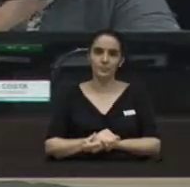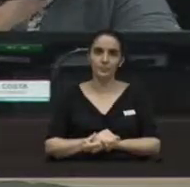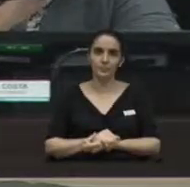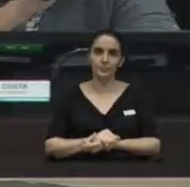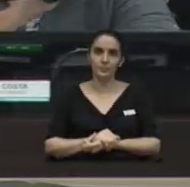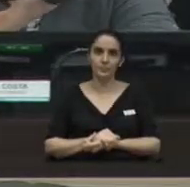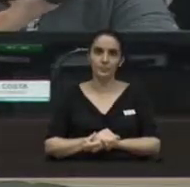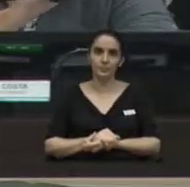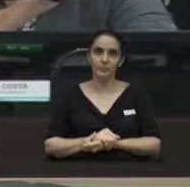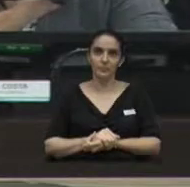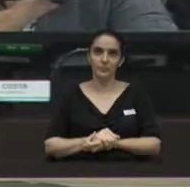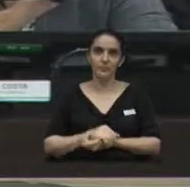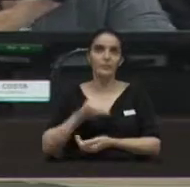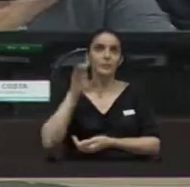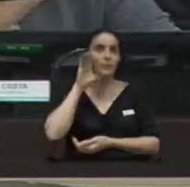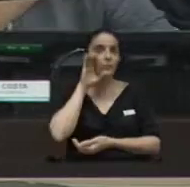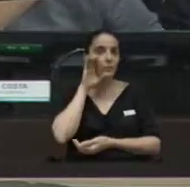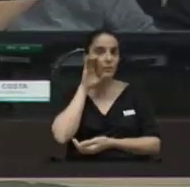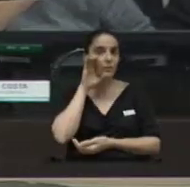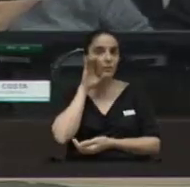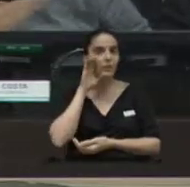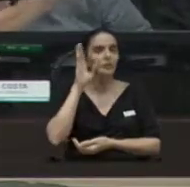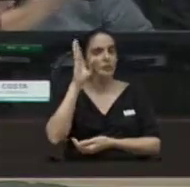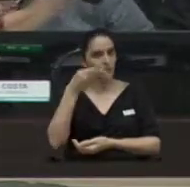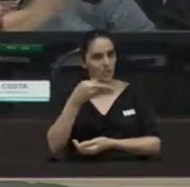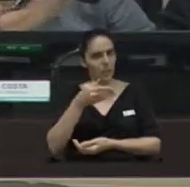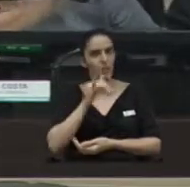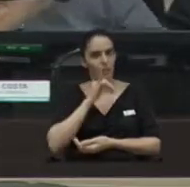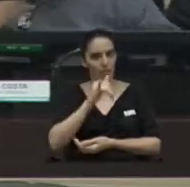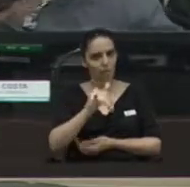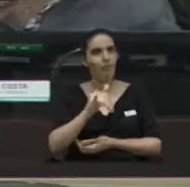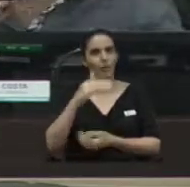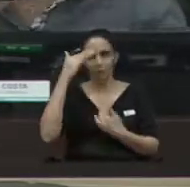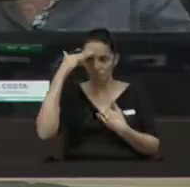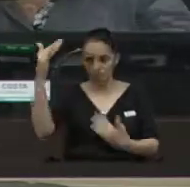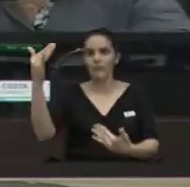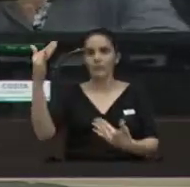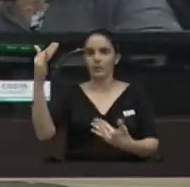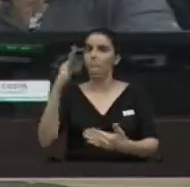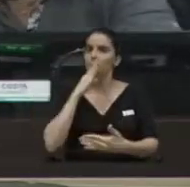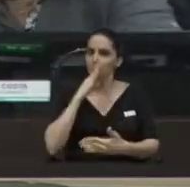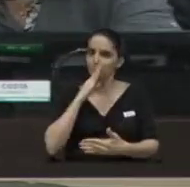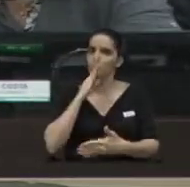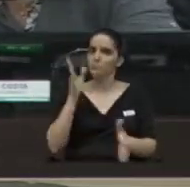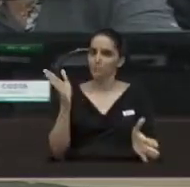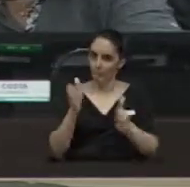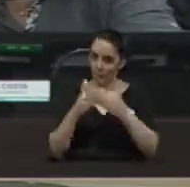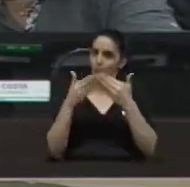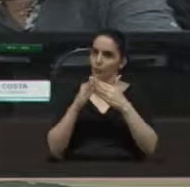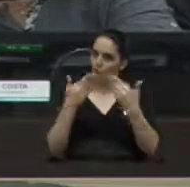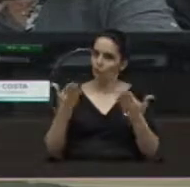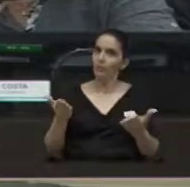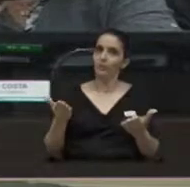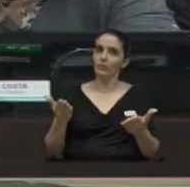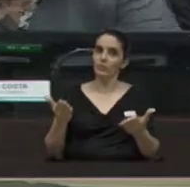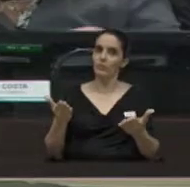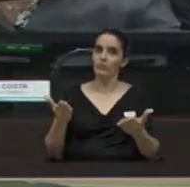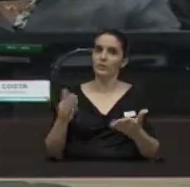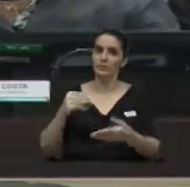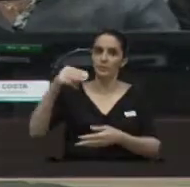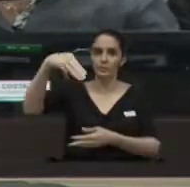Vereadora Constância, a senhora já teve a sua fala. Muito obrigada. Agora a fala da